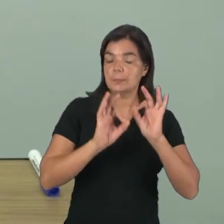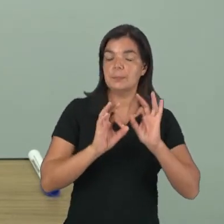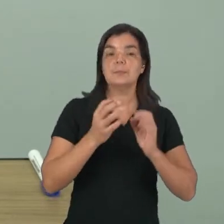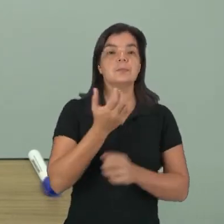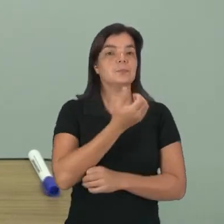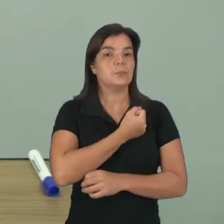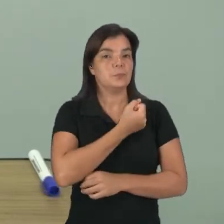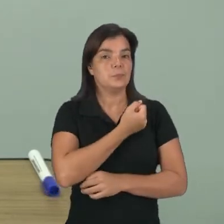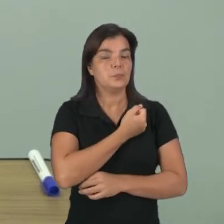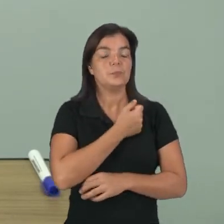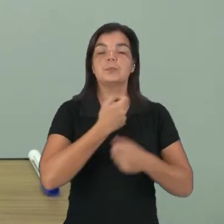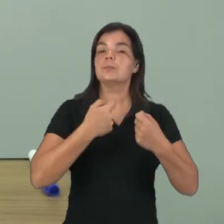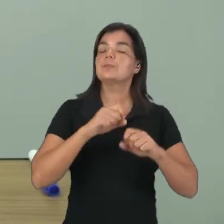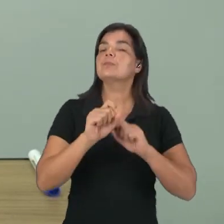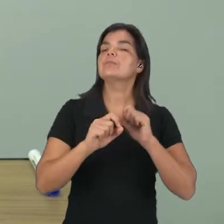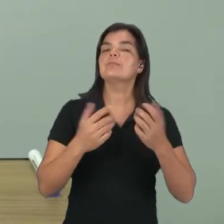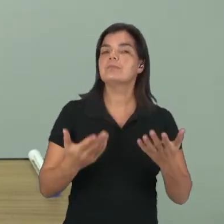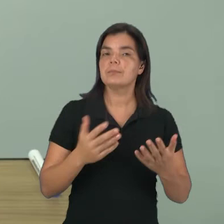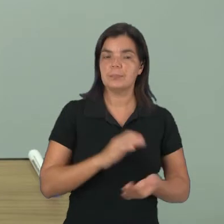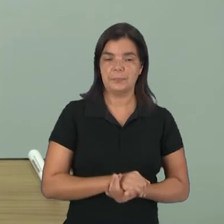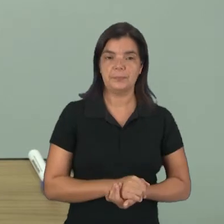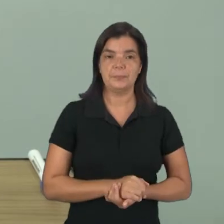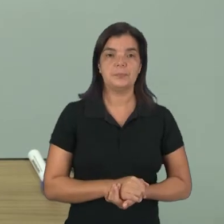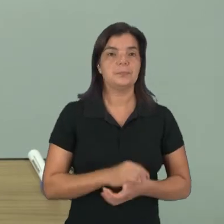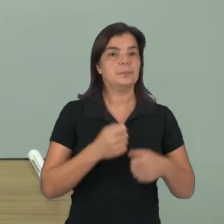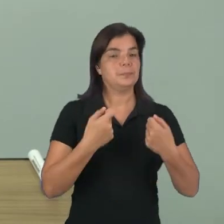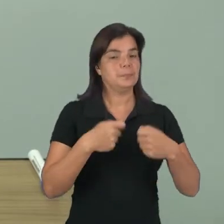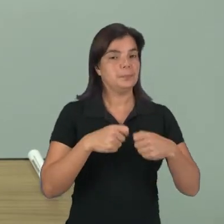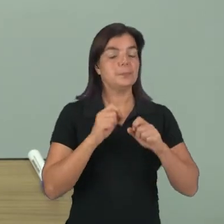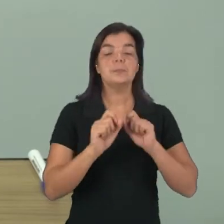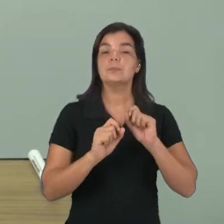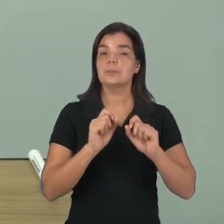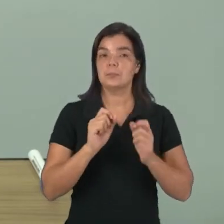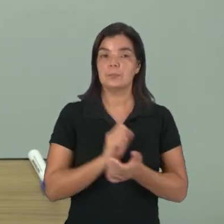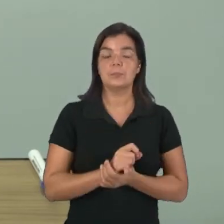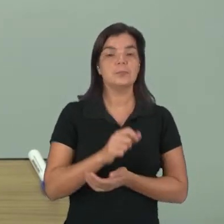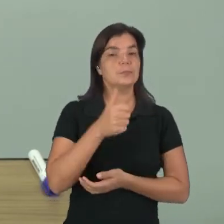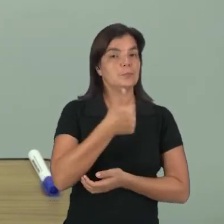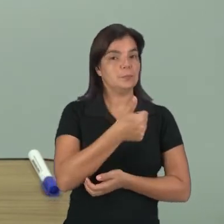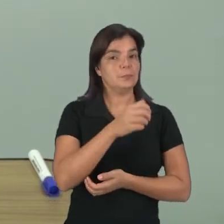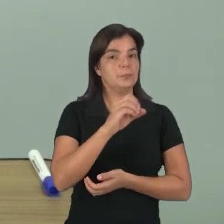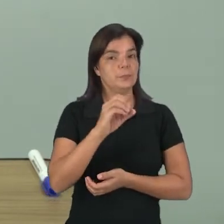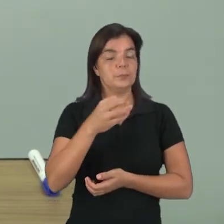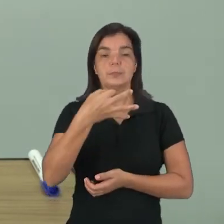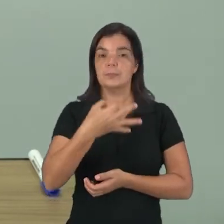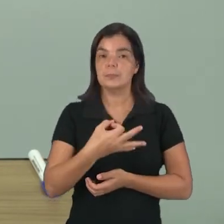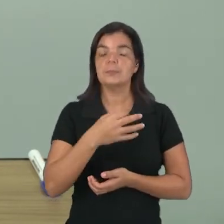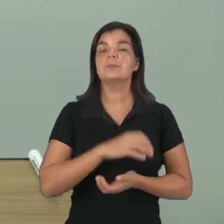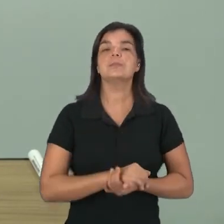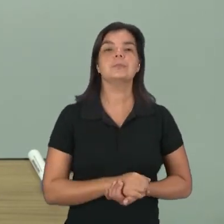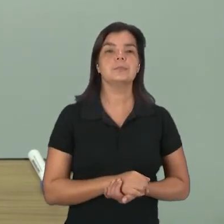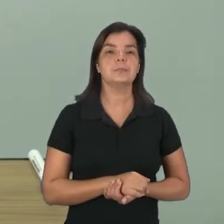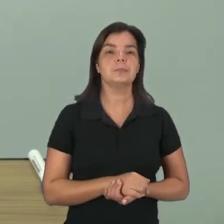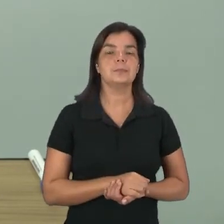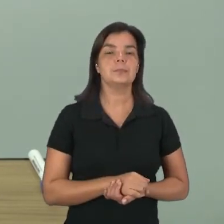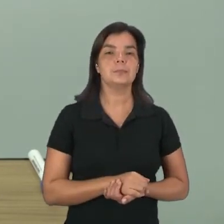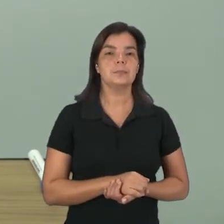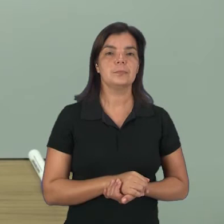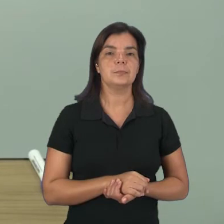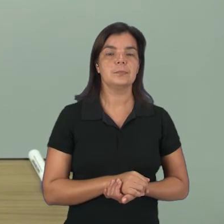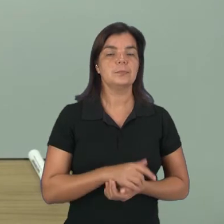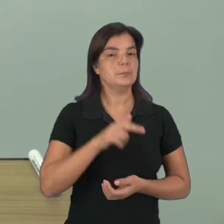Para compor esse número, eu preciso de quê? Eu preciso do 100, certo?